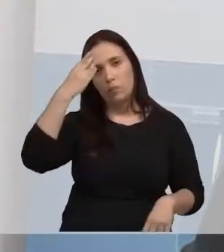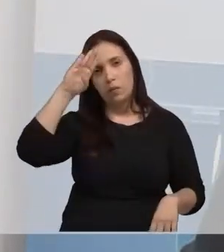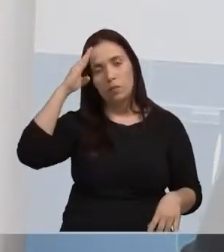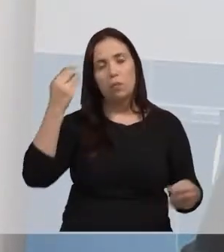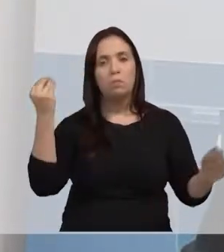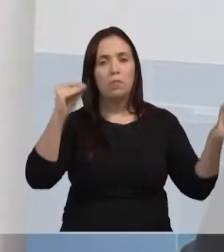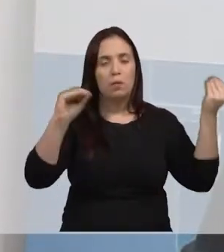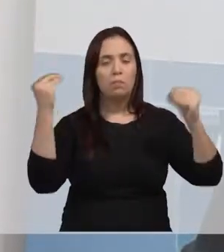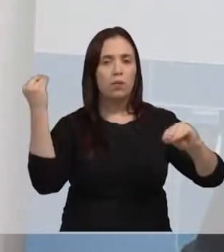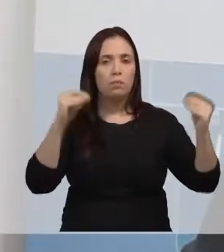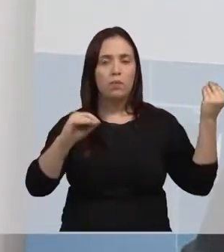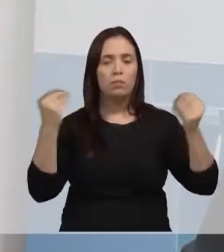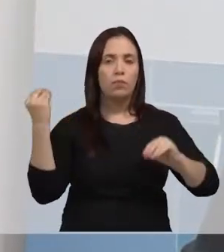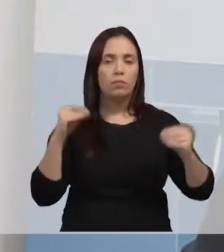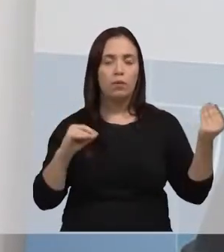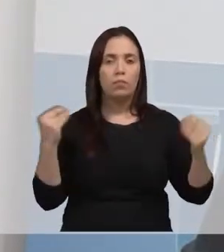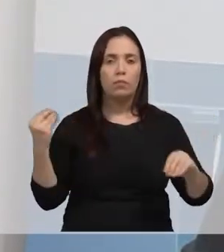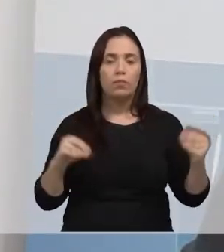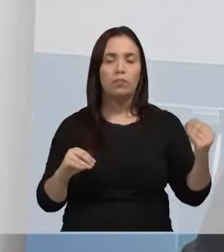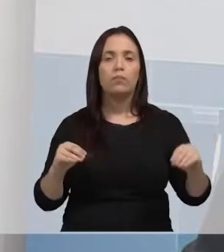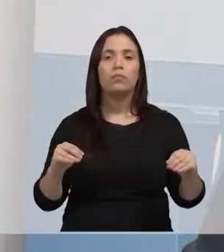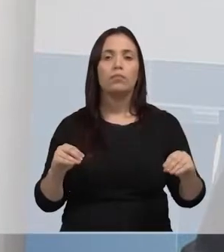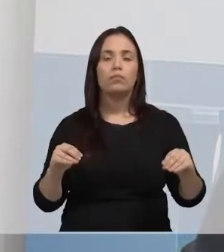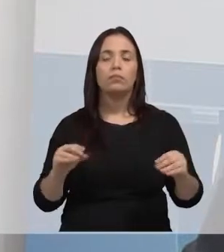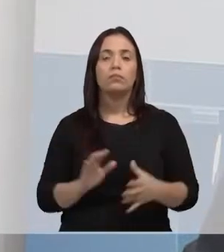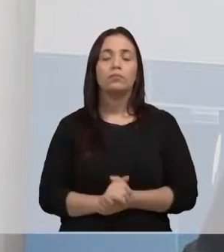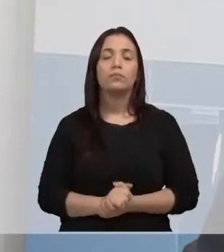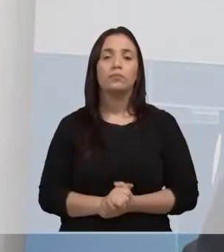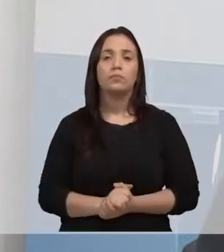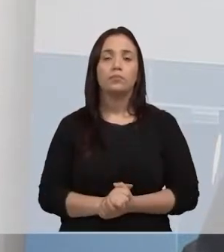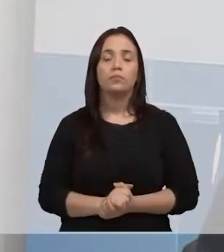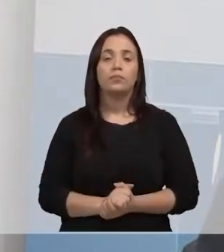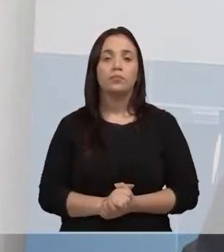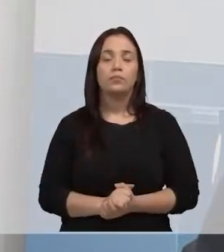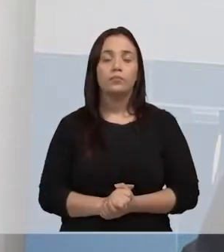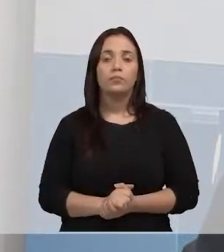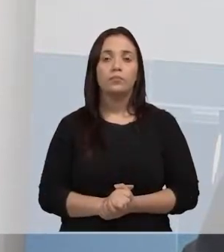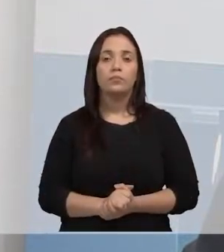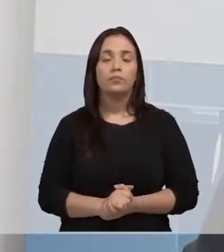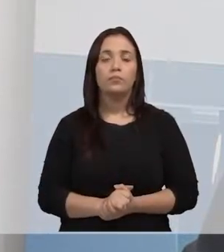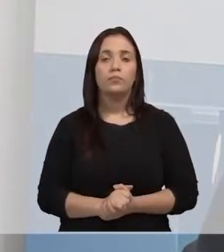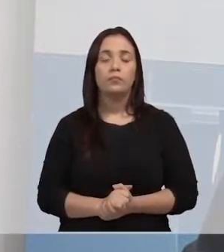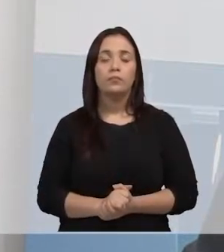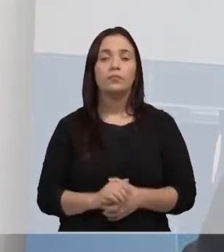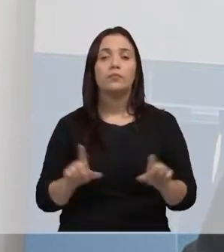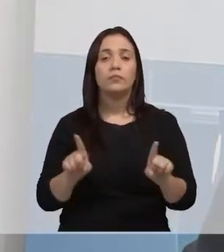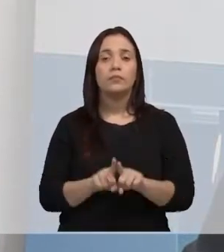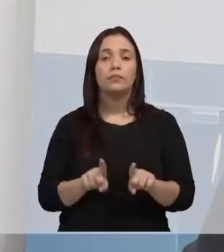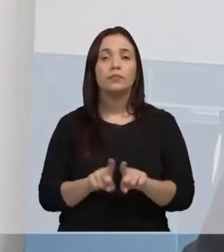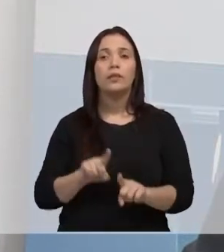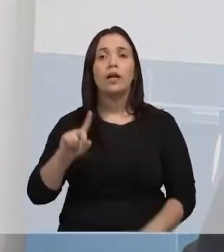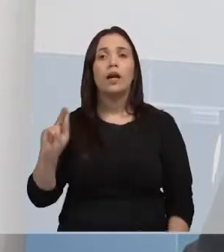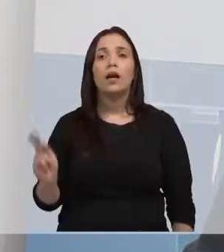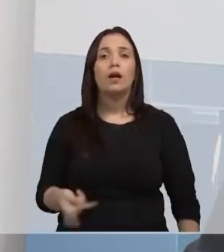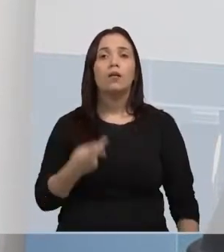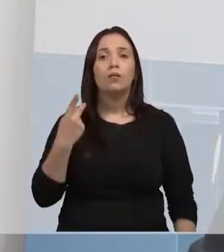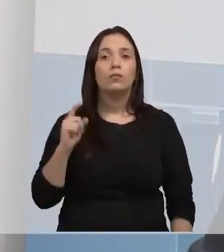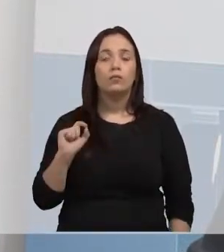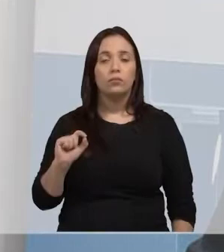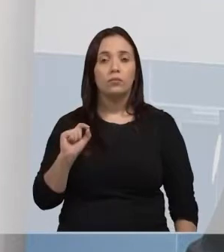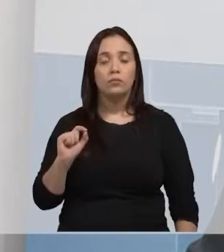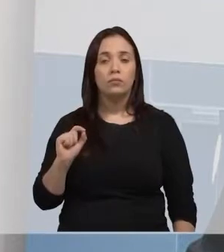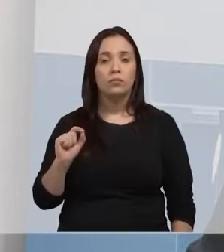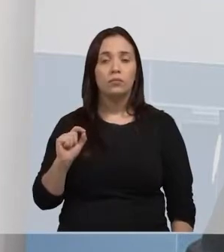os acontecimentos diários do Brasil, em que as pessoas são